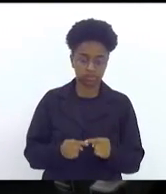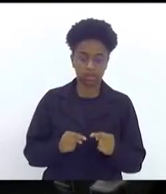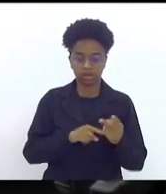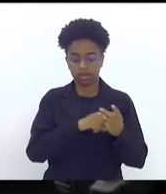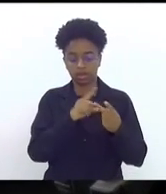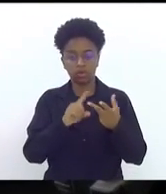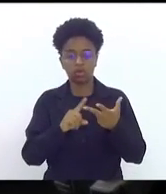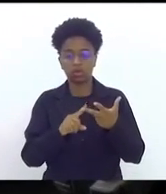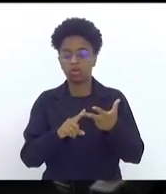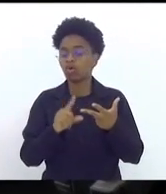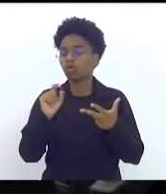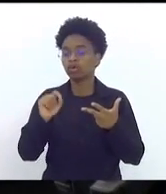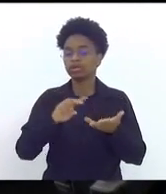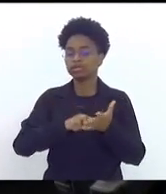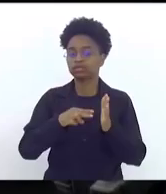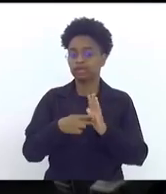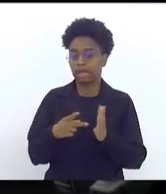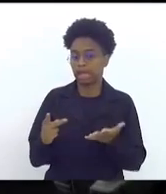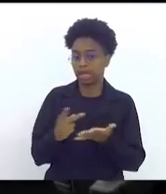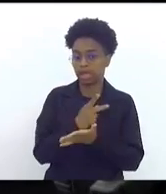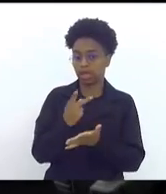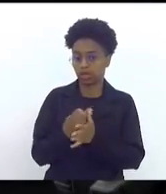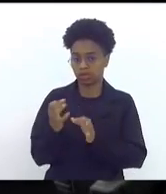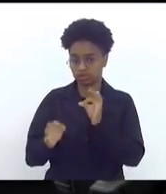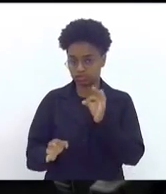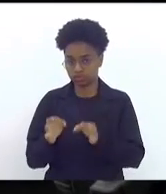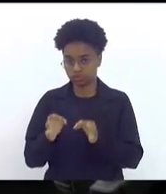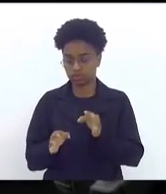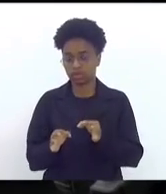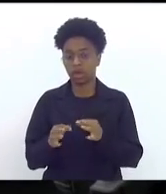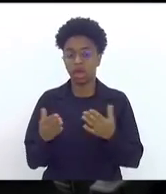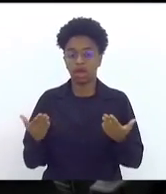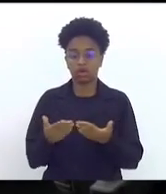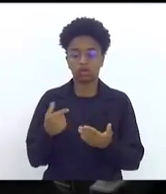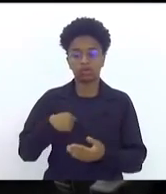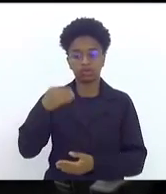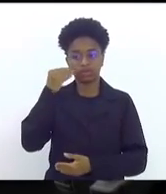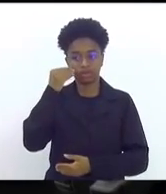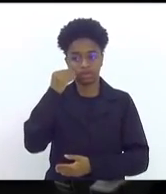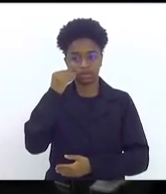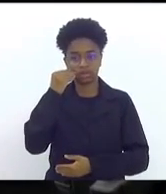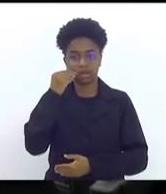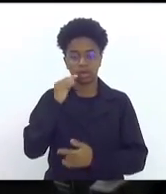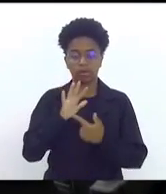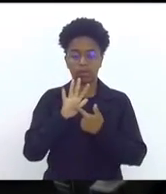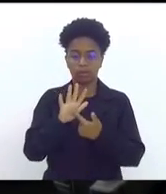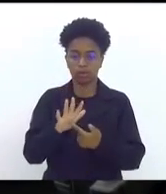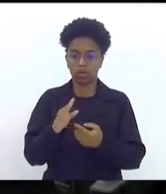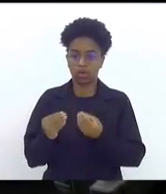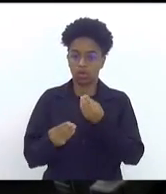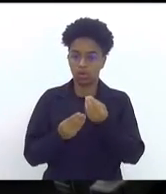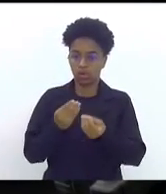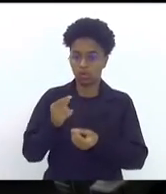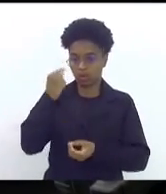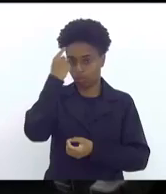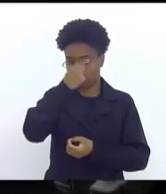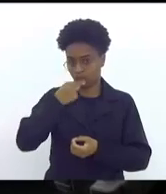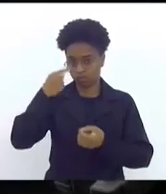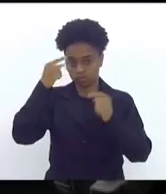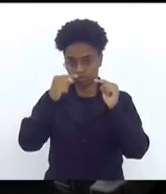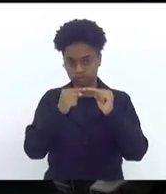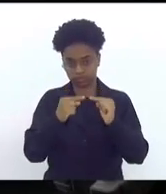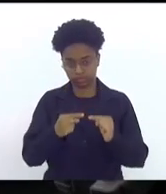erro judiciário. Em seguida, eu vou procurar situar o reconhecimento de pessoas como causa de erros judiciários no